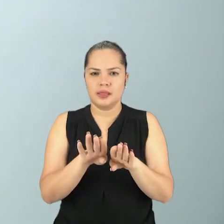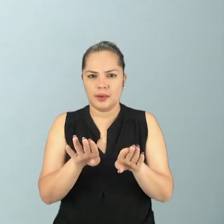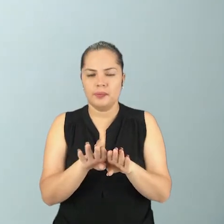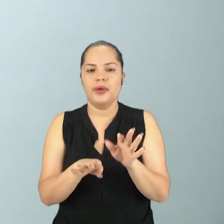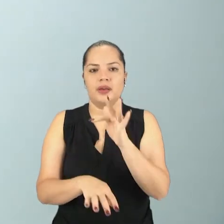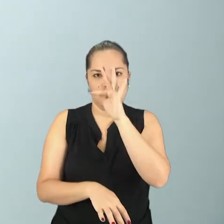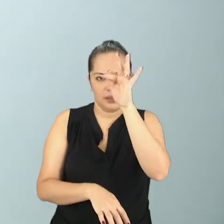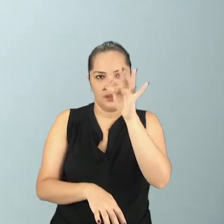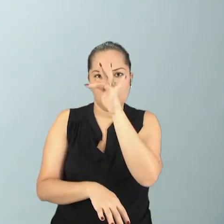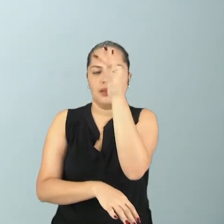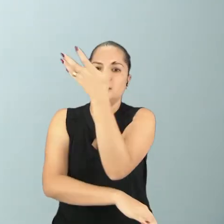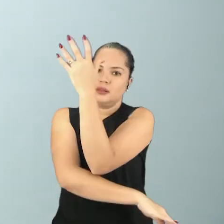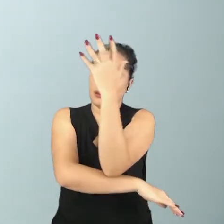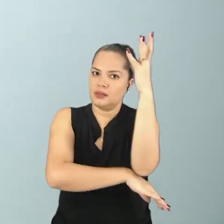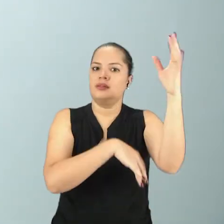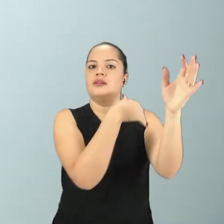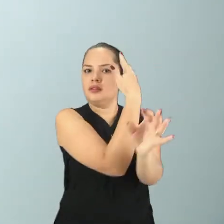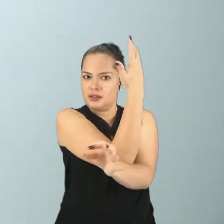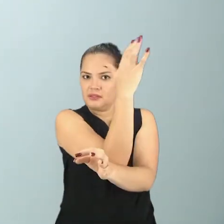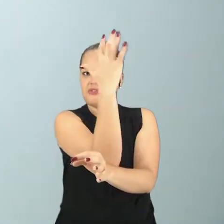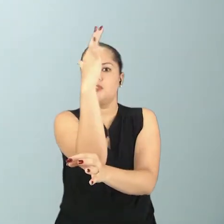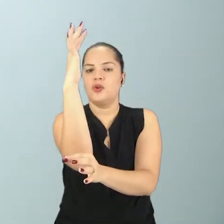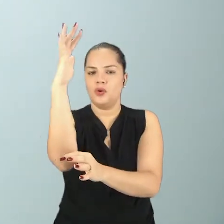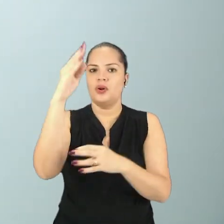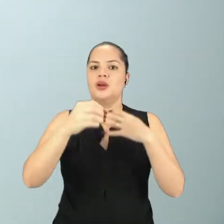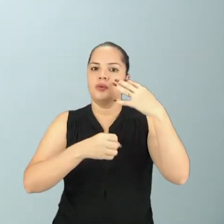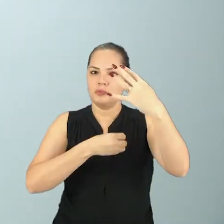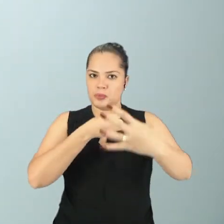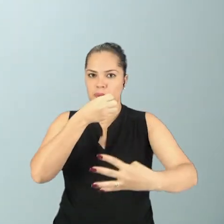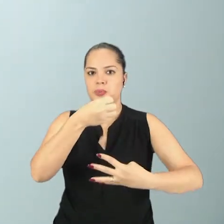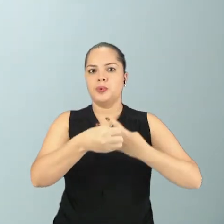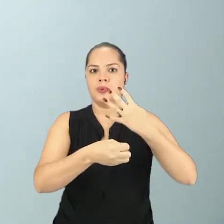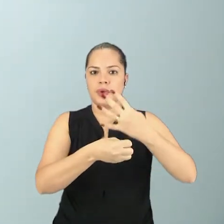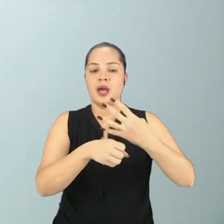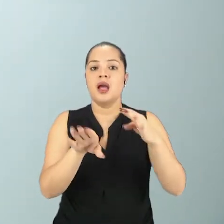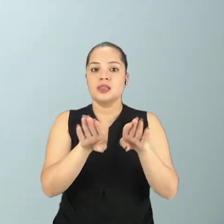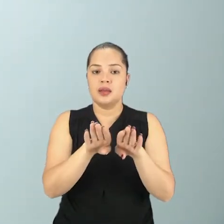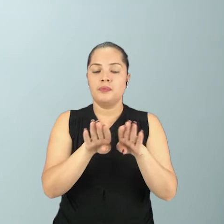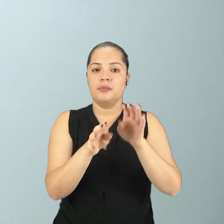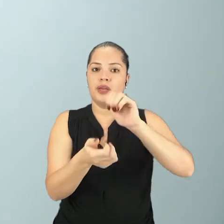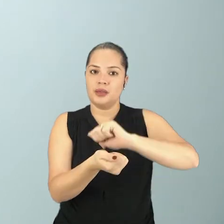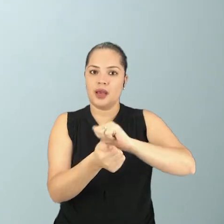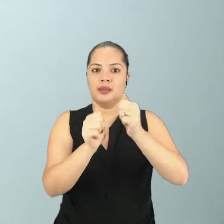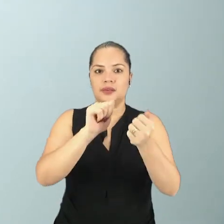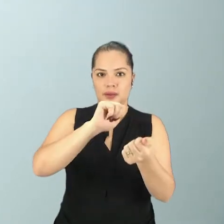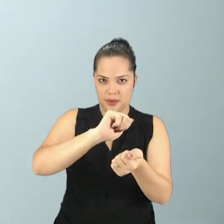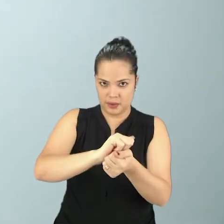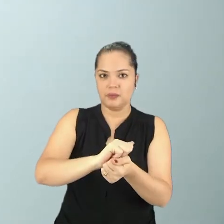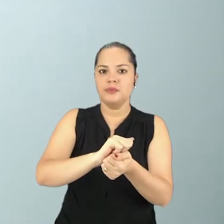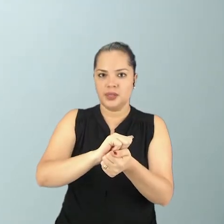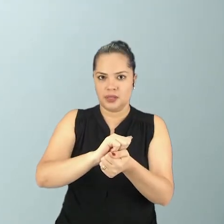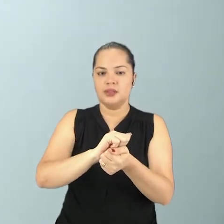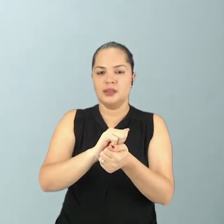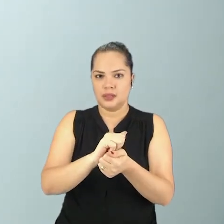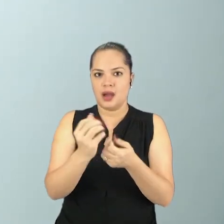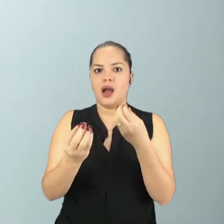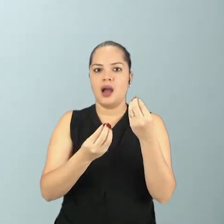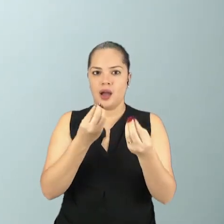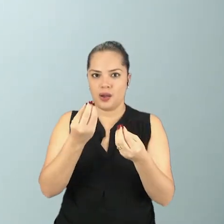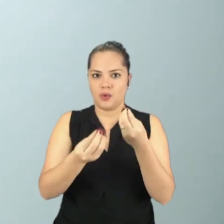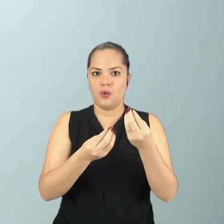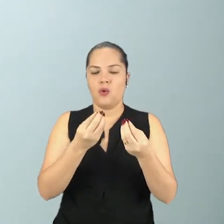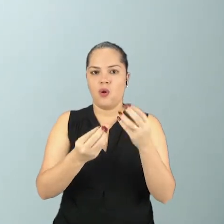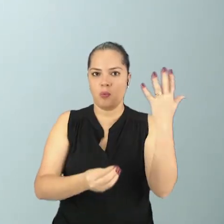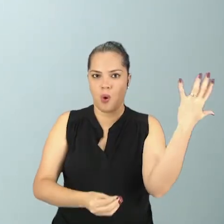gente? Dependendo da estação do ano, a flora vai se modificar para se adaptar, né, àquele padrão climático, tá